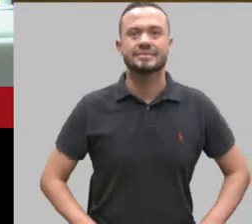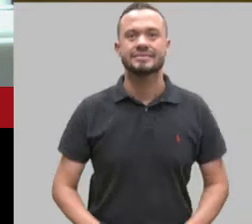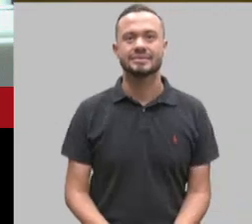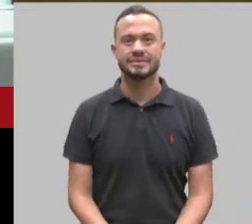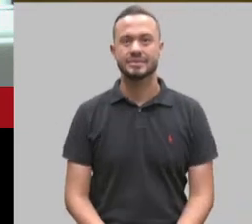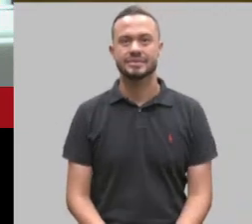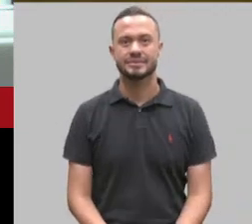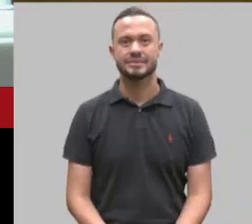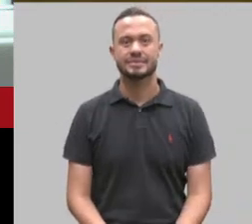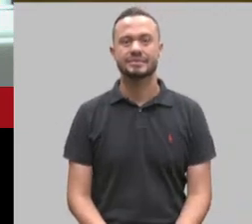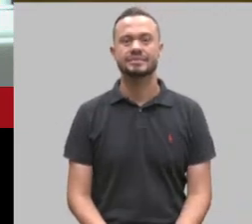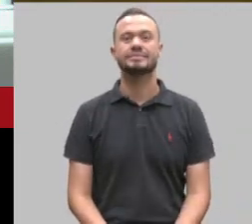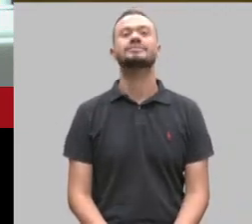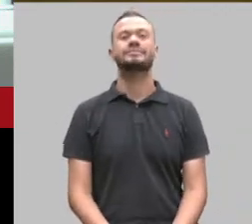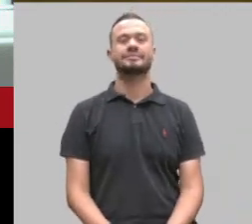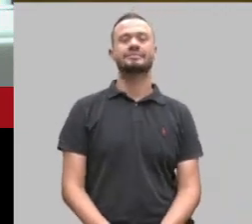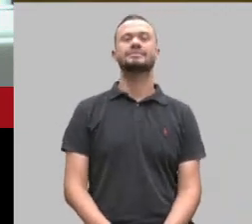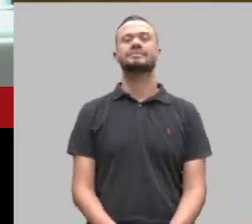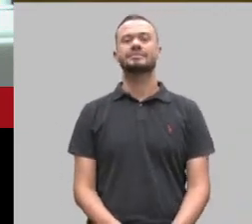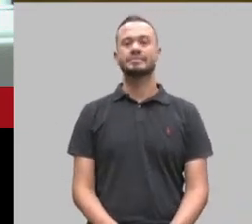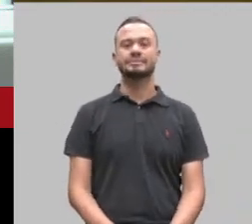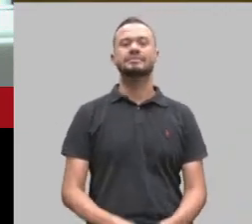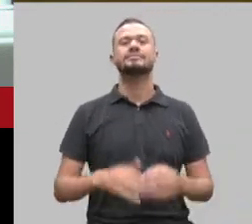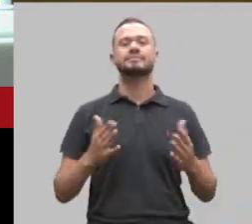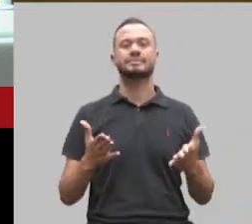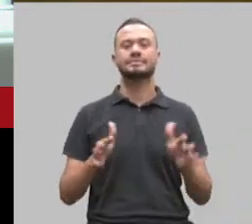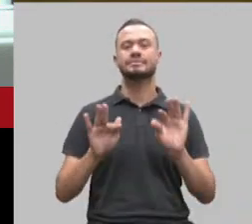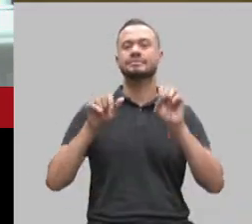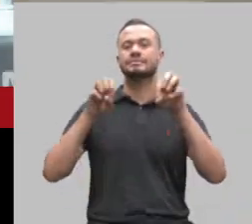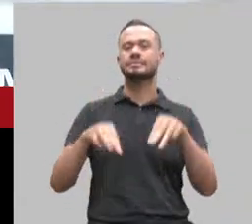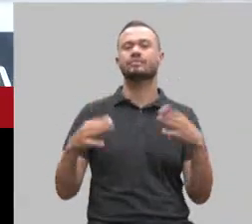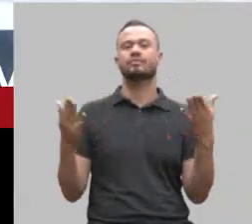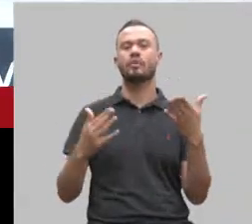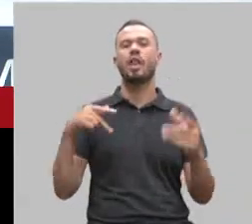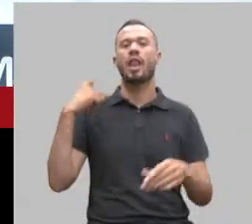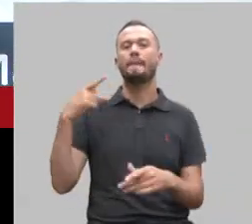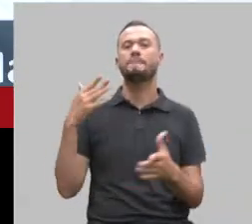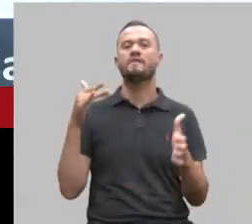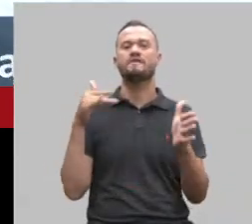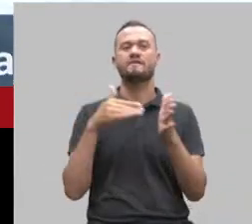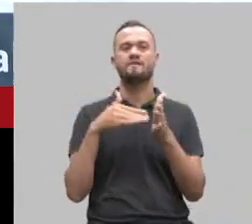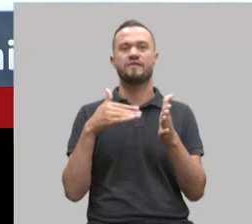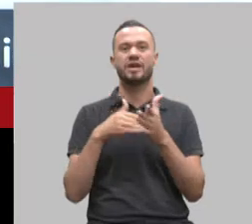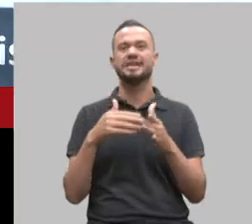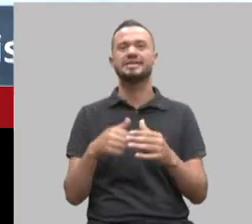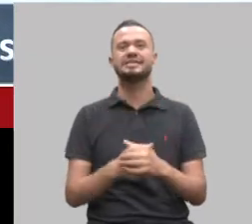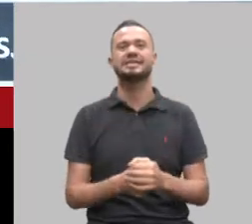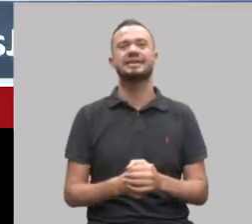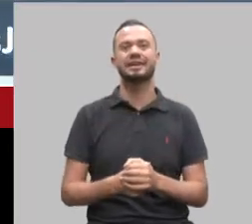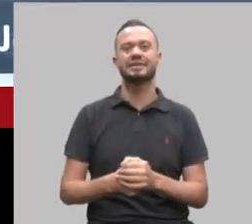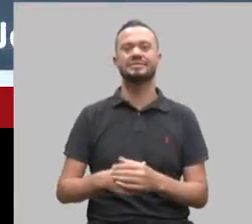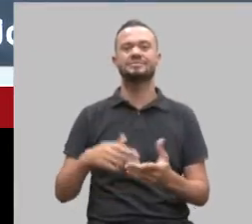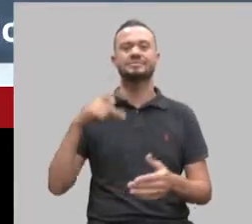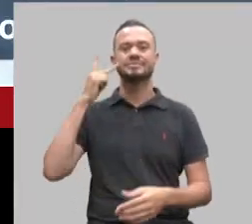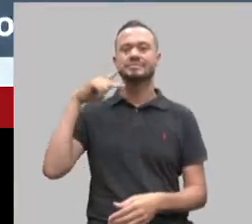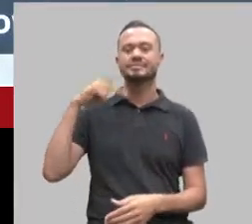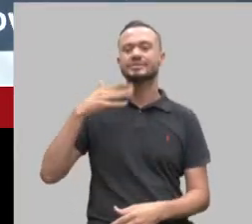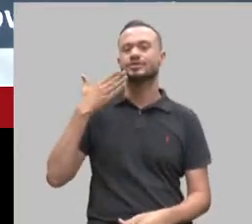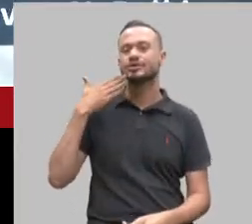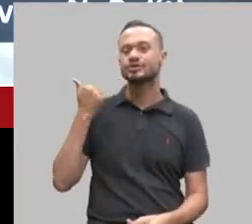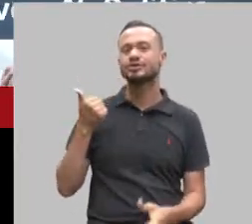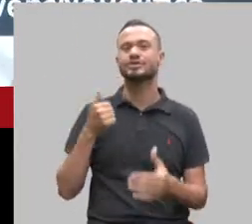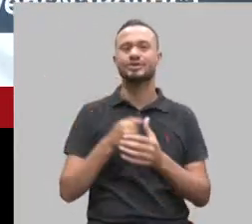encerrado então encerrada então neste momento a plenária final do Parlamento jovem eh esse